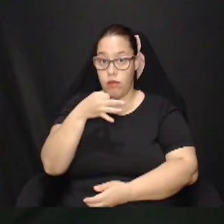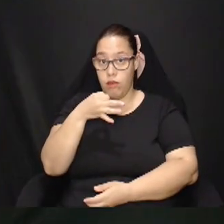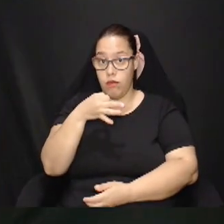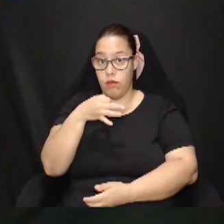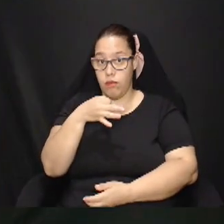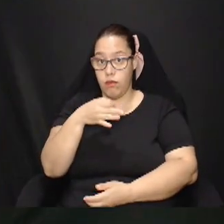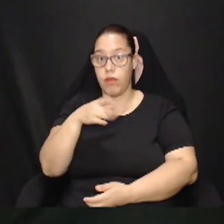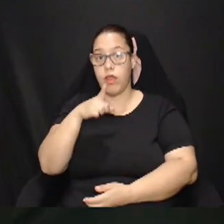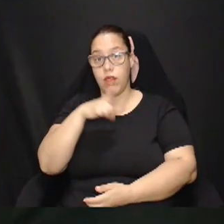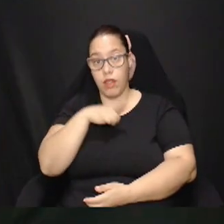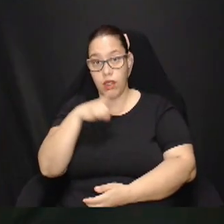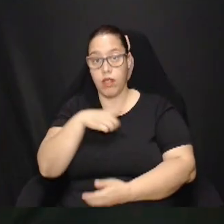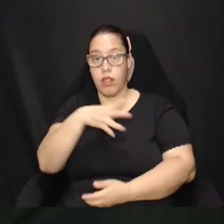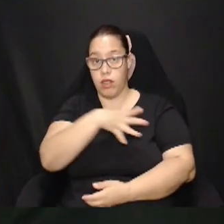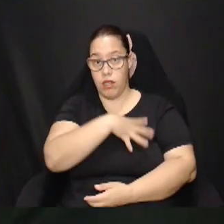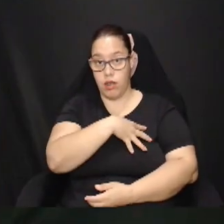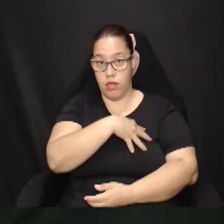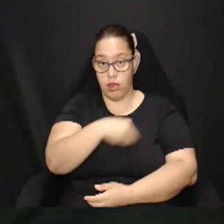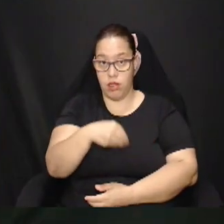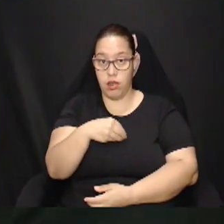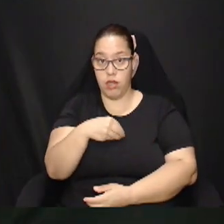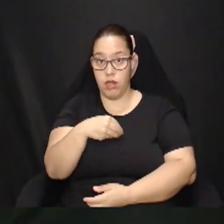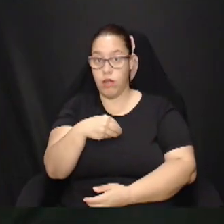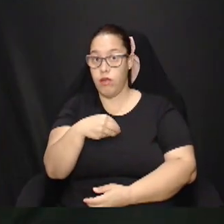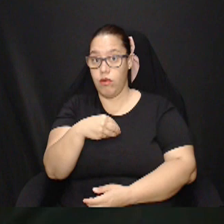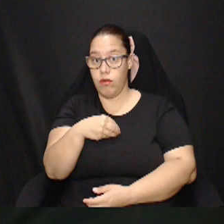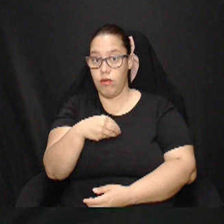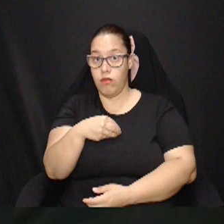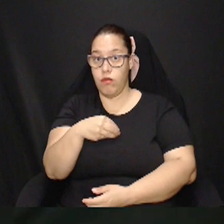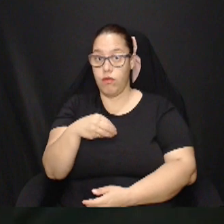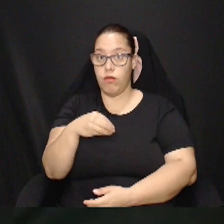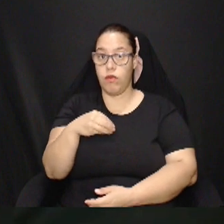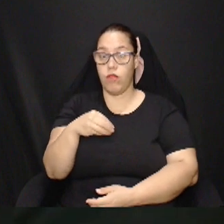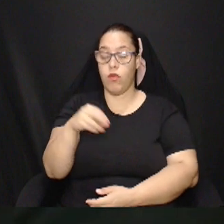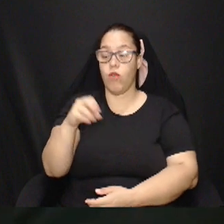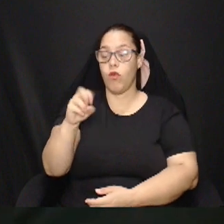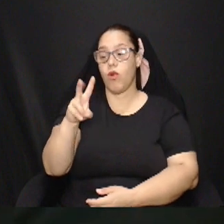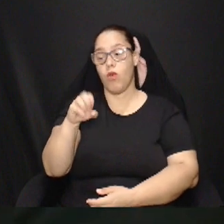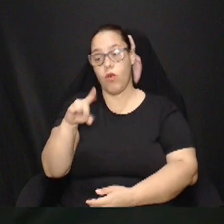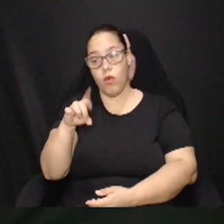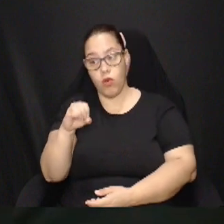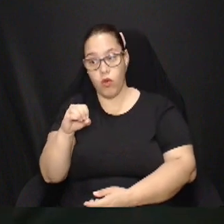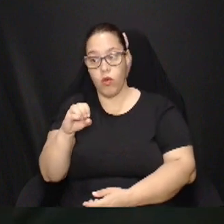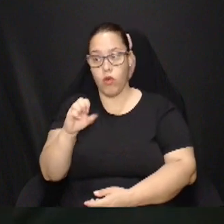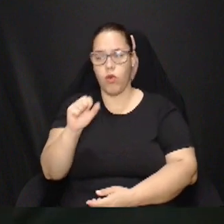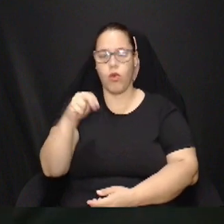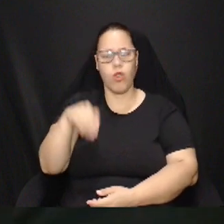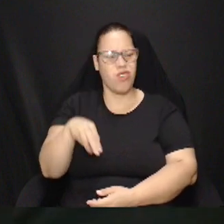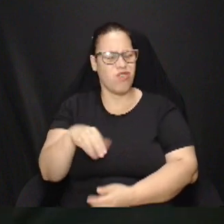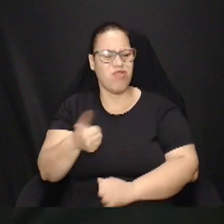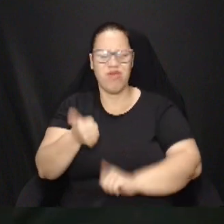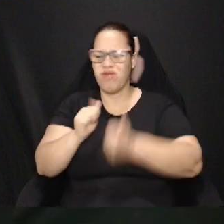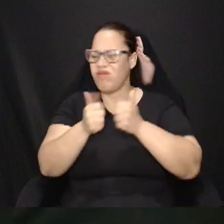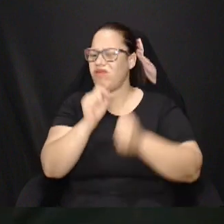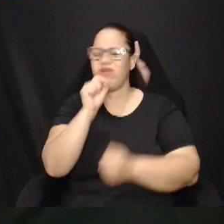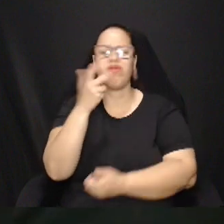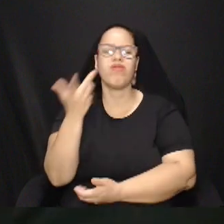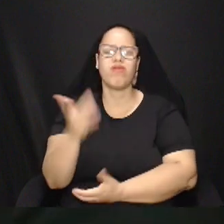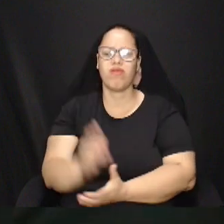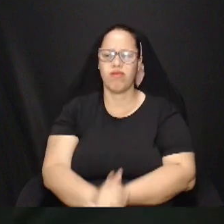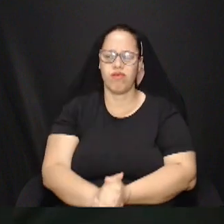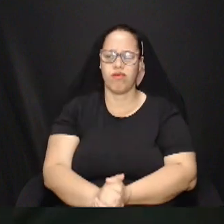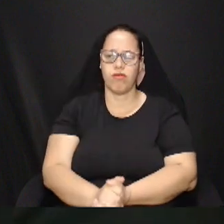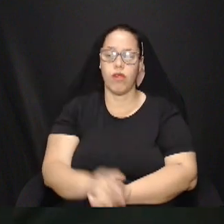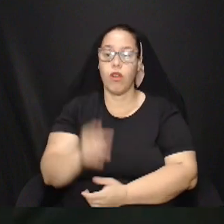ter filho, que seja congelado esse óvulo, esse sêmen. Eu queria saber da sua avaliação, se isso tudo que eu falei, ele